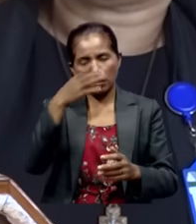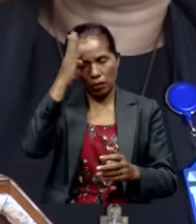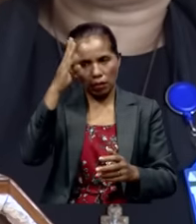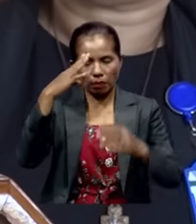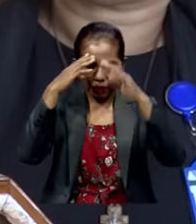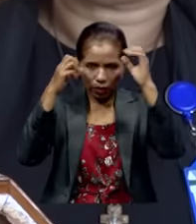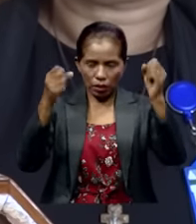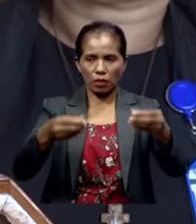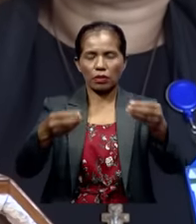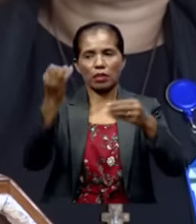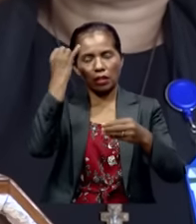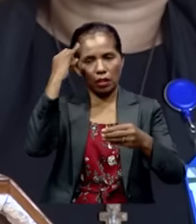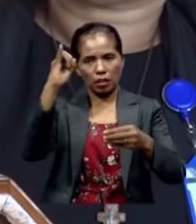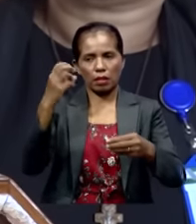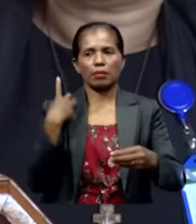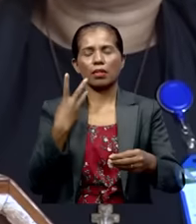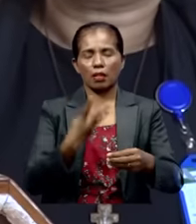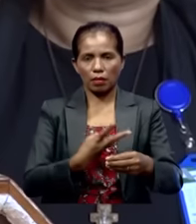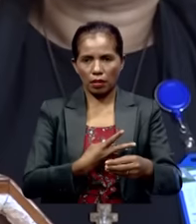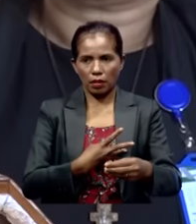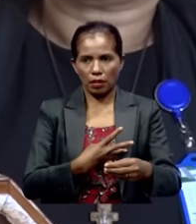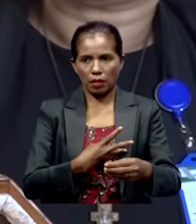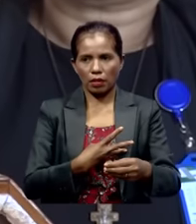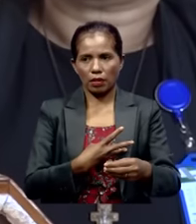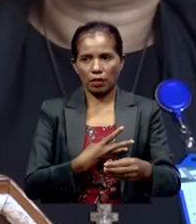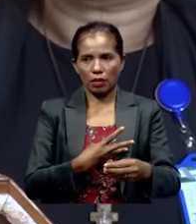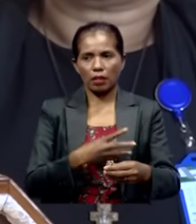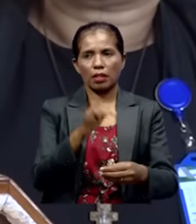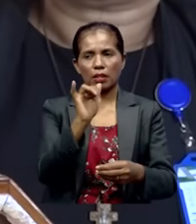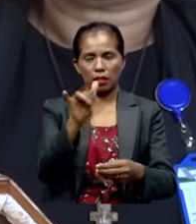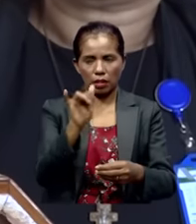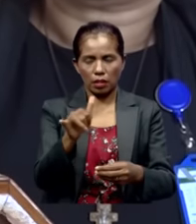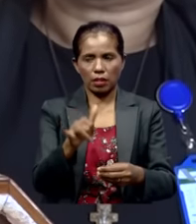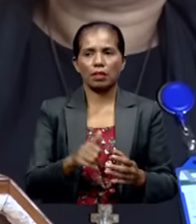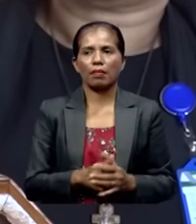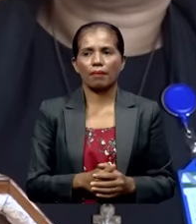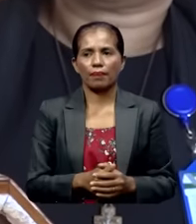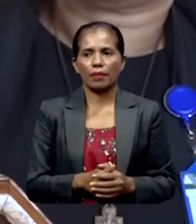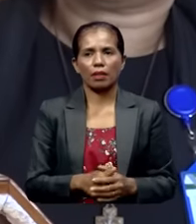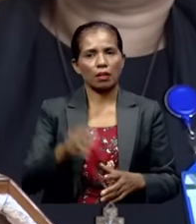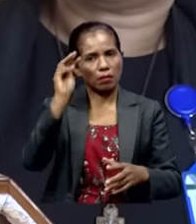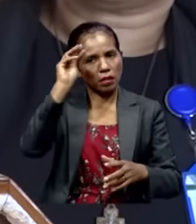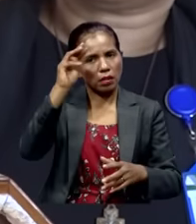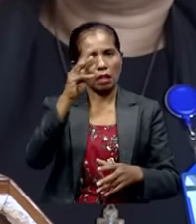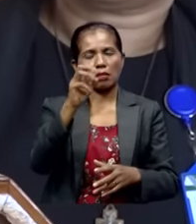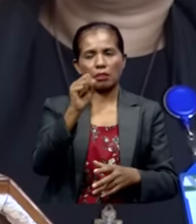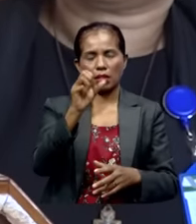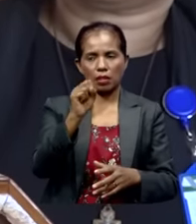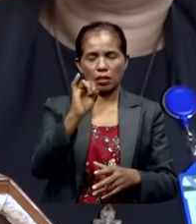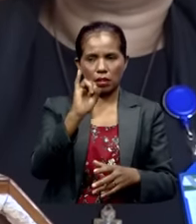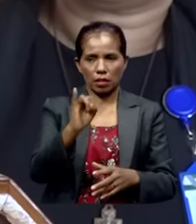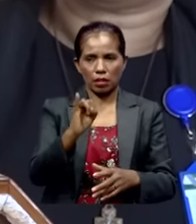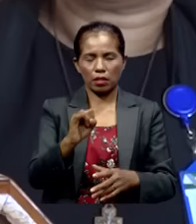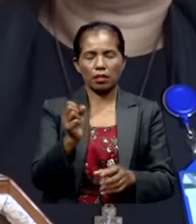foi ideias Miami, nem as concorda com que Ministério da Solidariedade Social se